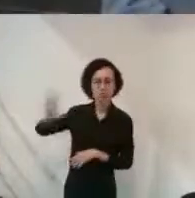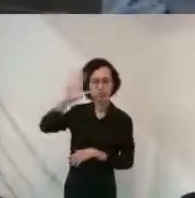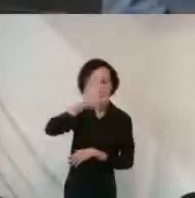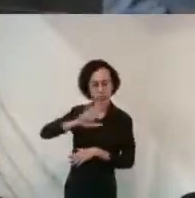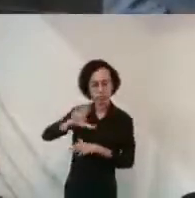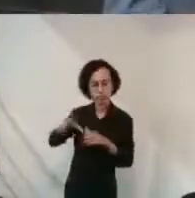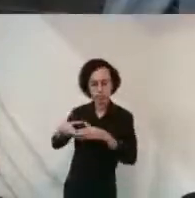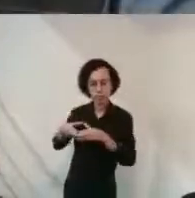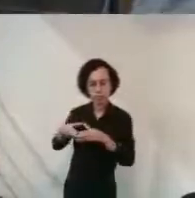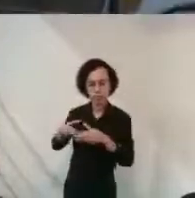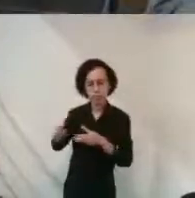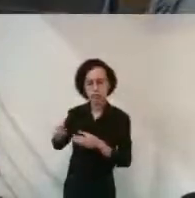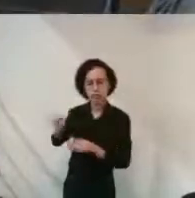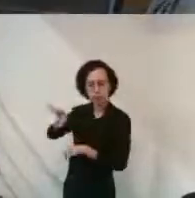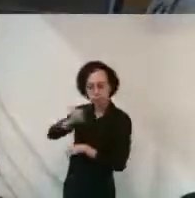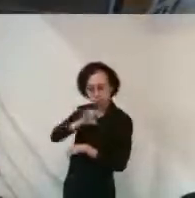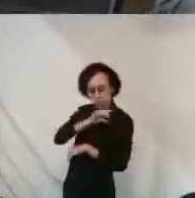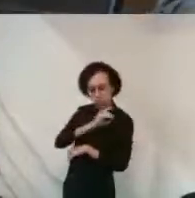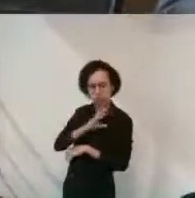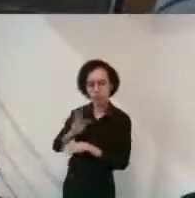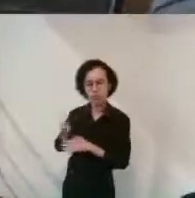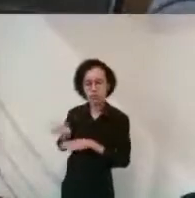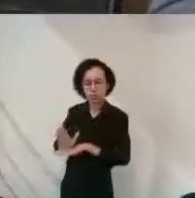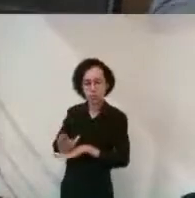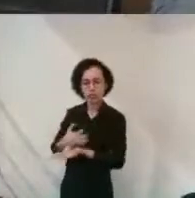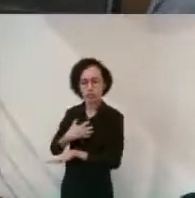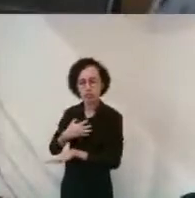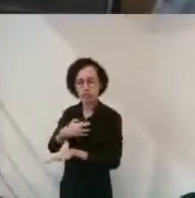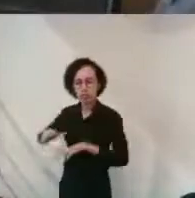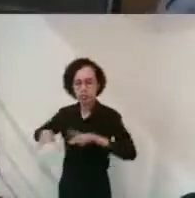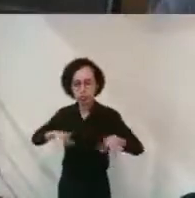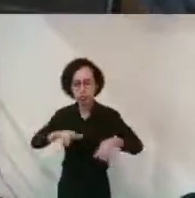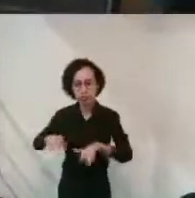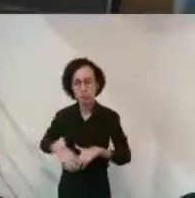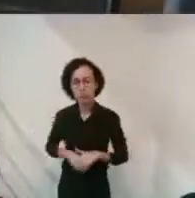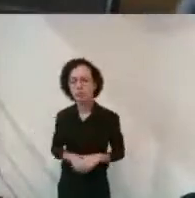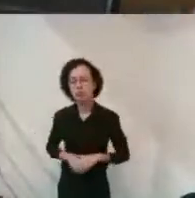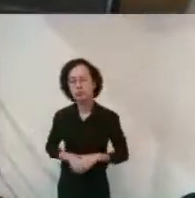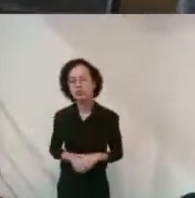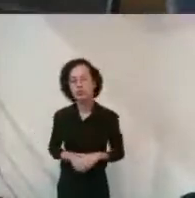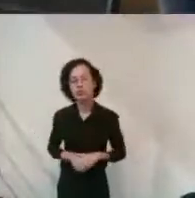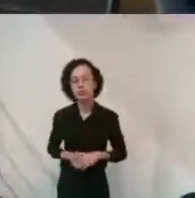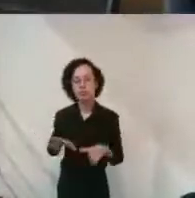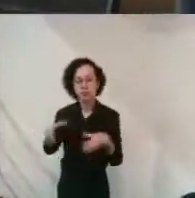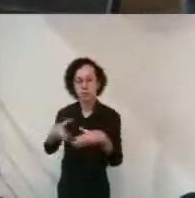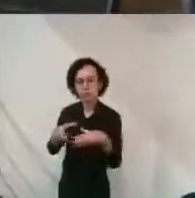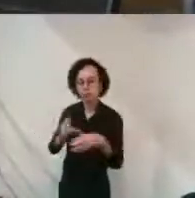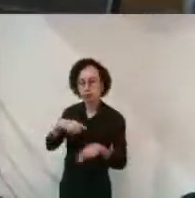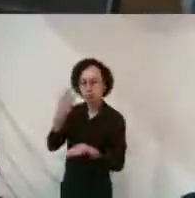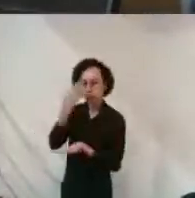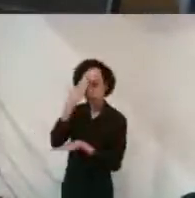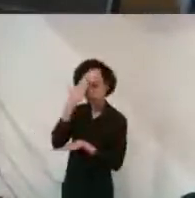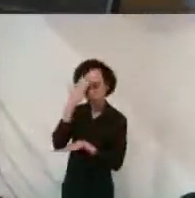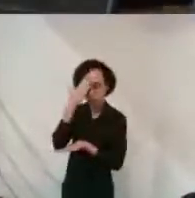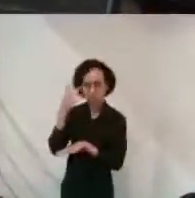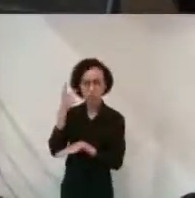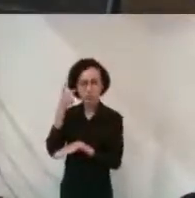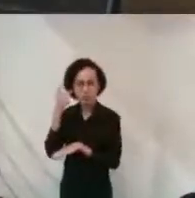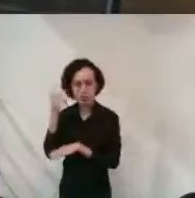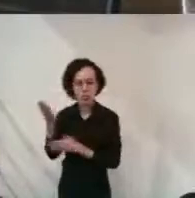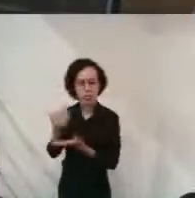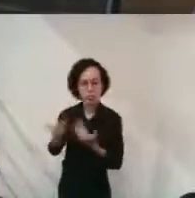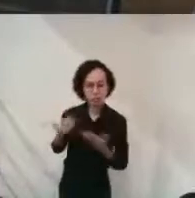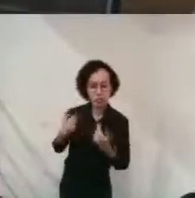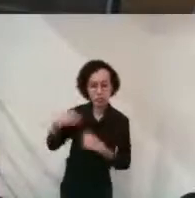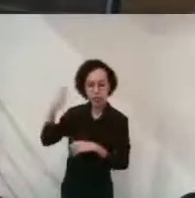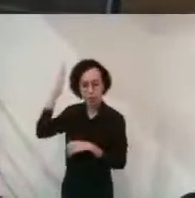forma, e trazer a realidade da Amazônia, né, Luiz, aqui para o nosso grupo, a gente entender São Paulo conversando